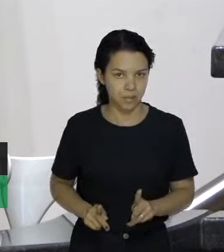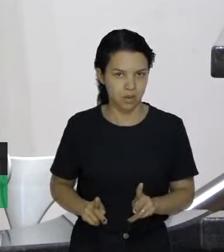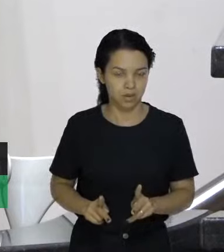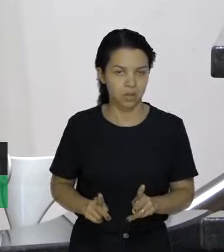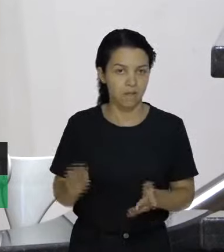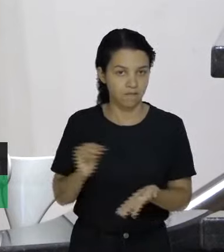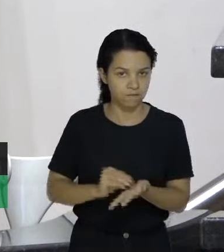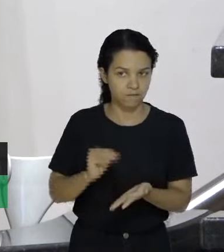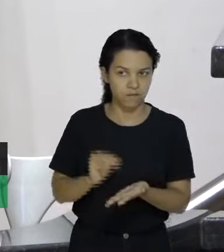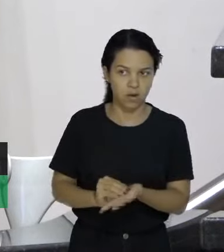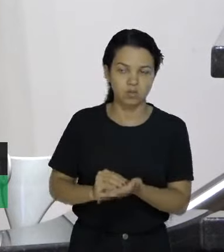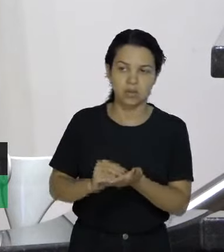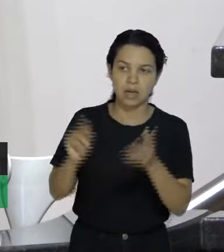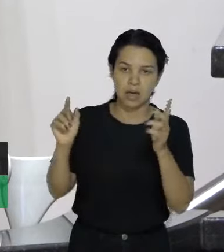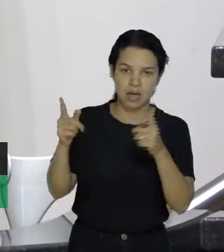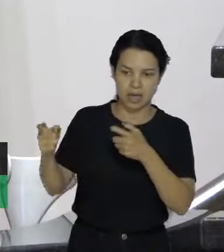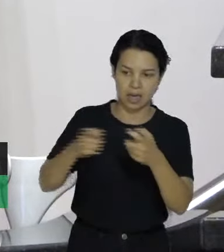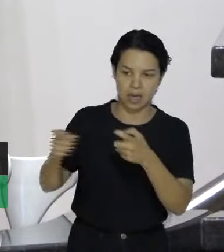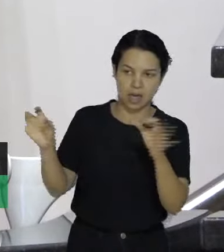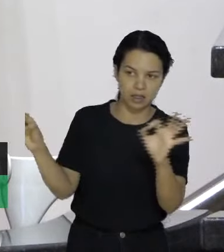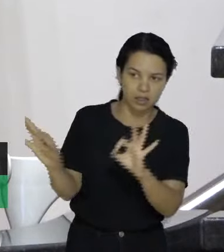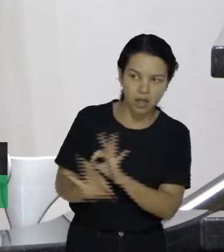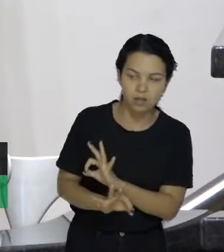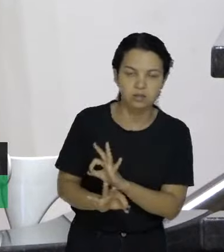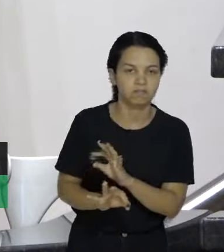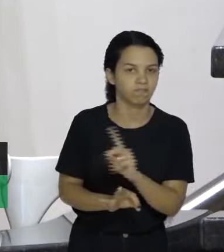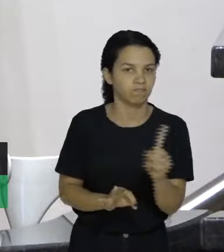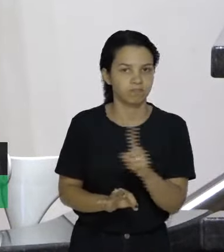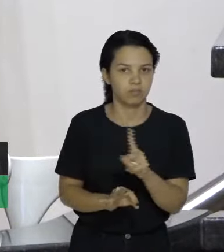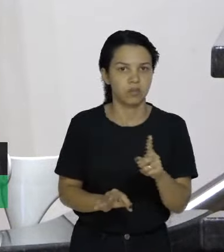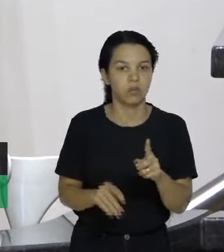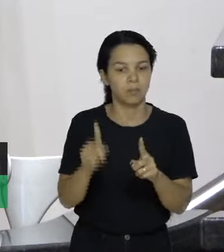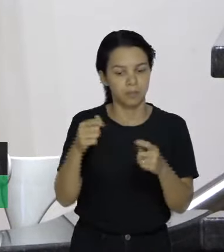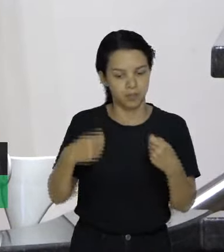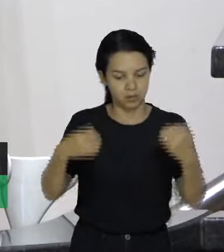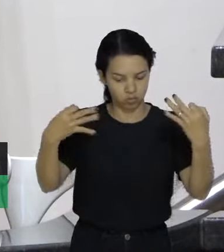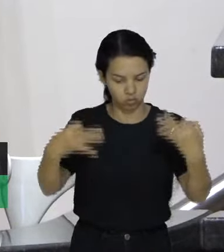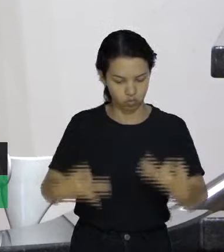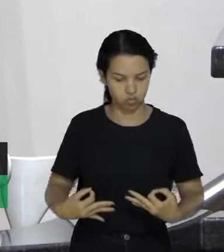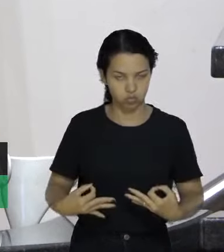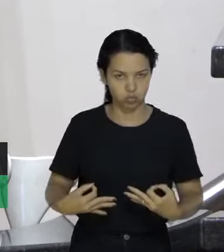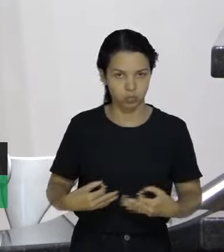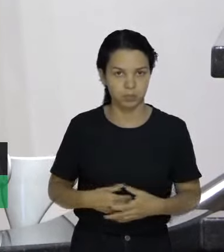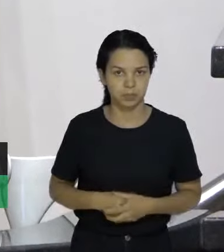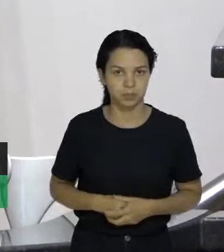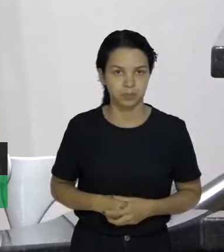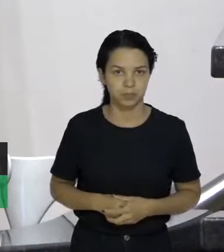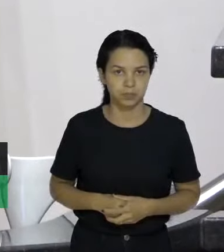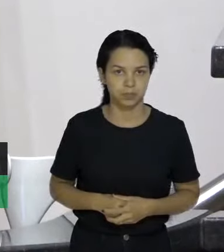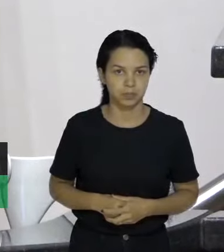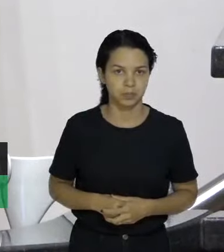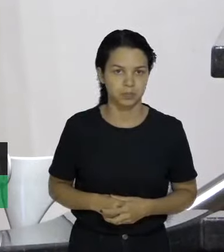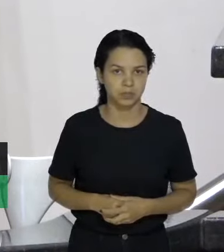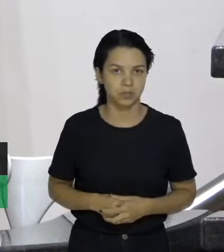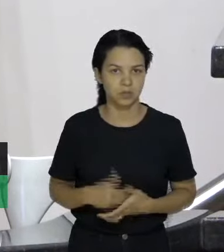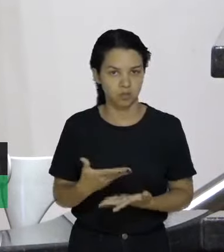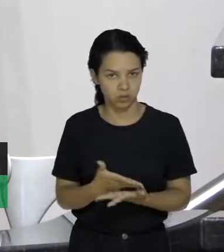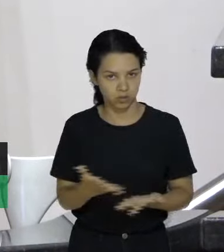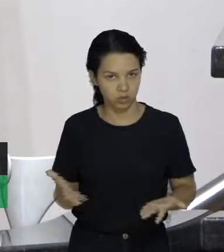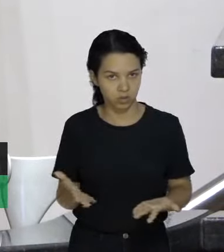de guerra mas é sempre a presença da Justiça meus queridos colegas